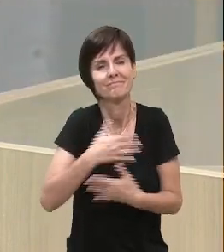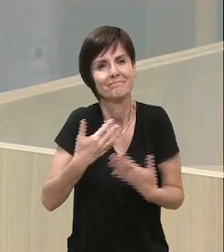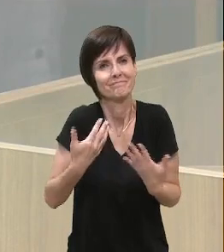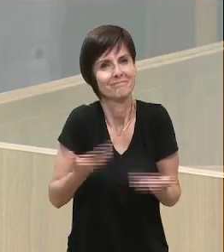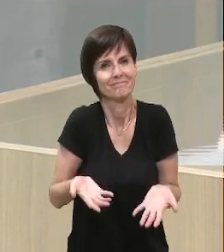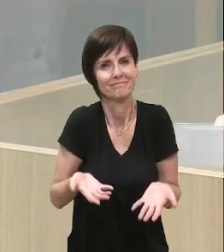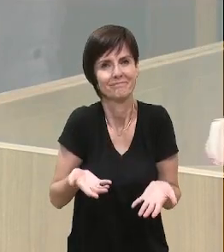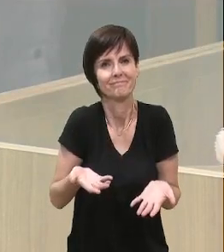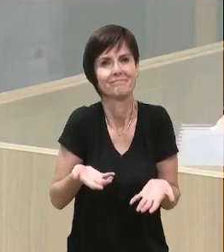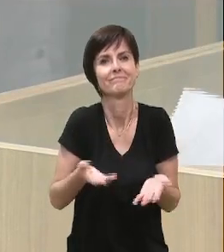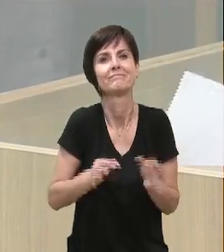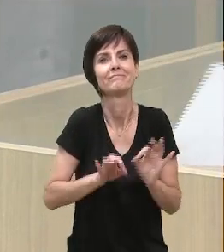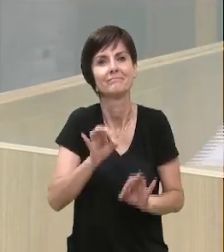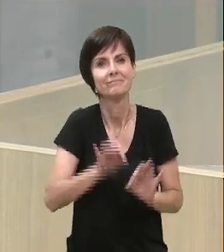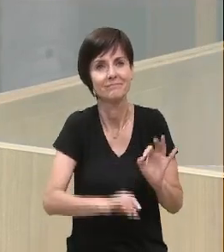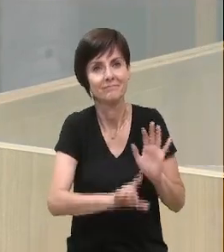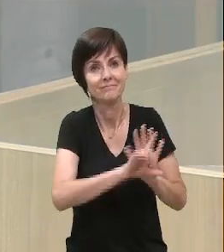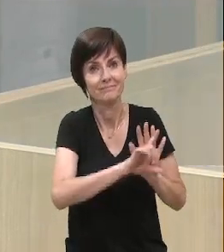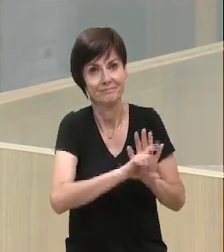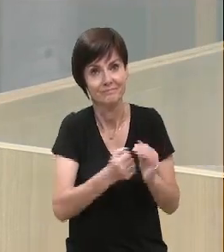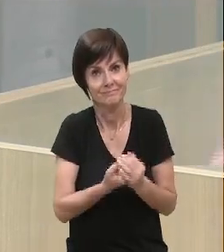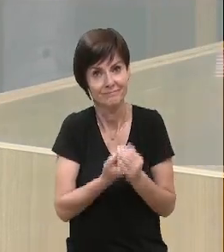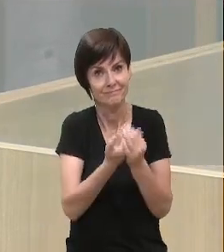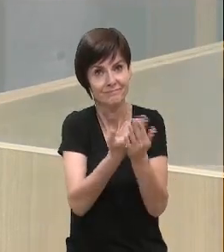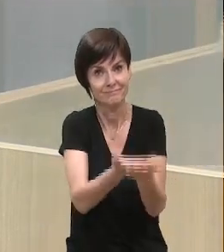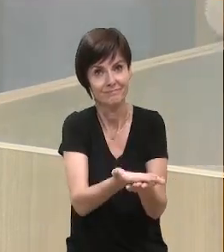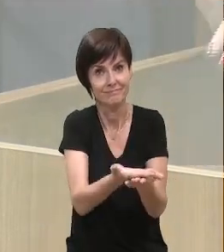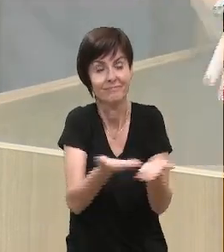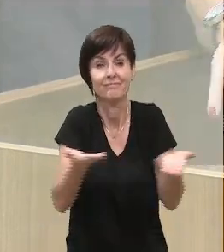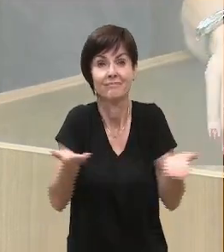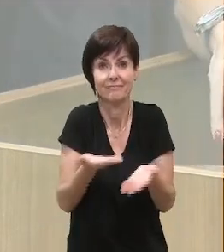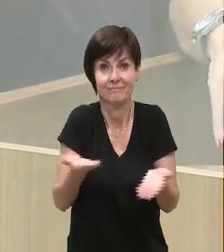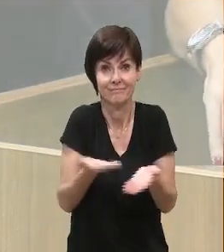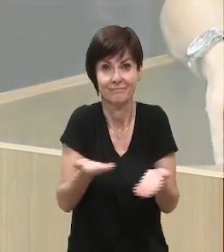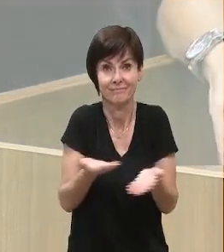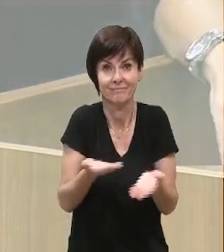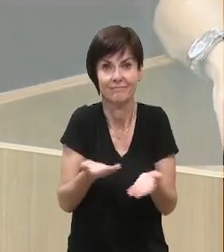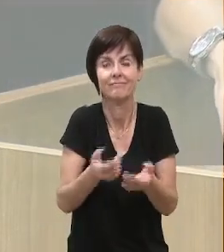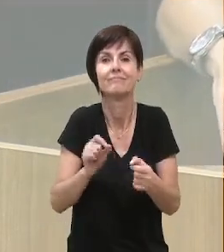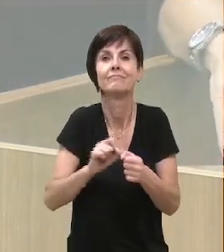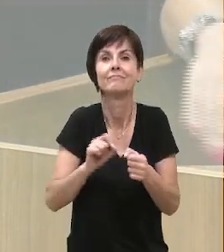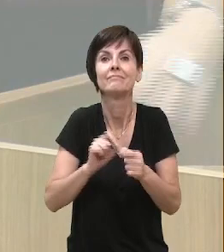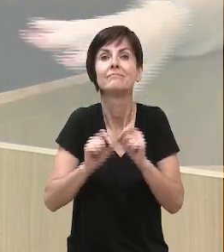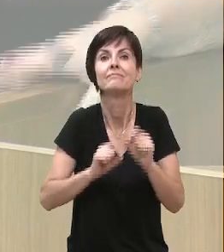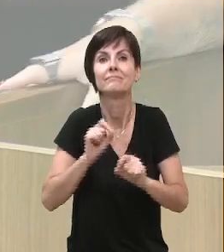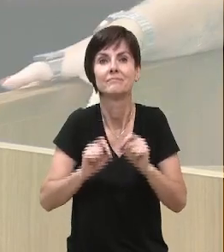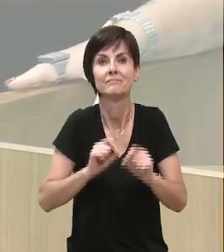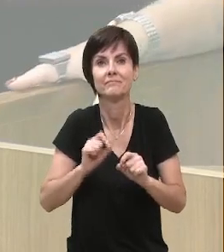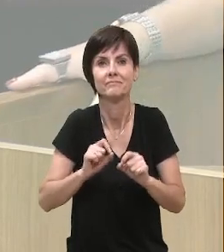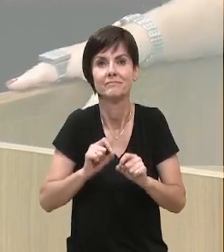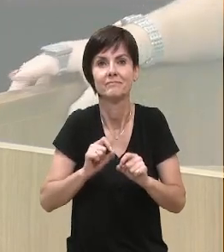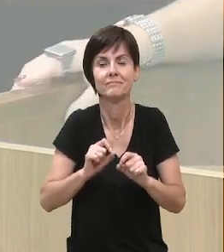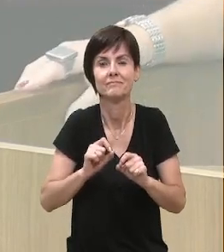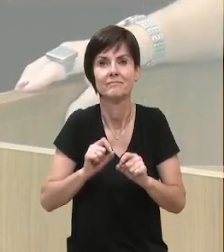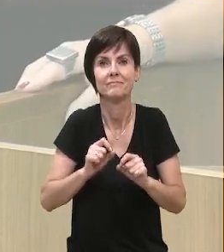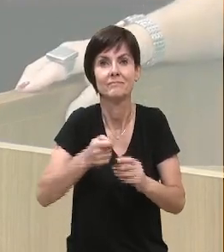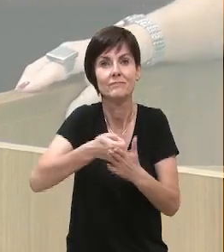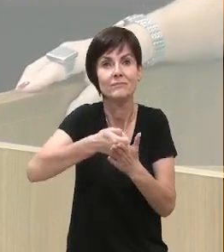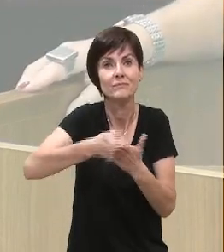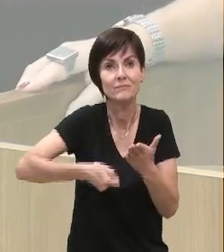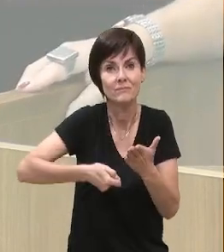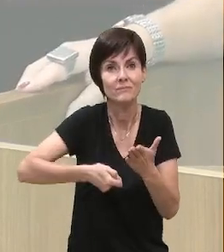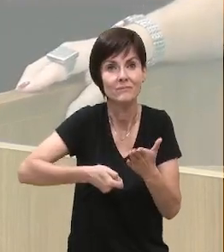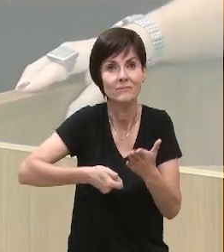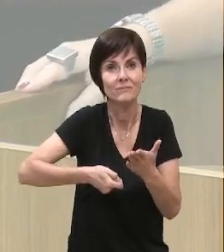este projeto de lei que eu estou protocolando, ele visa instituir o concurso